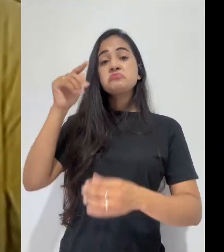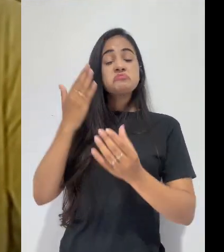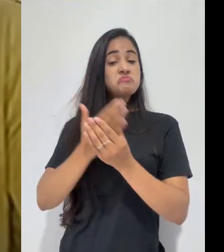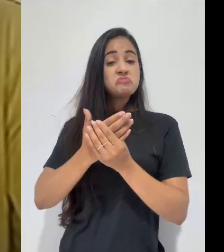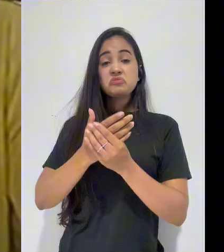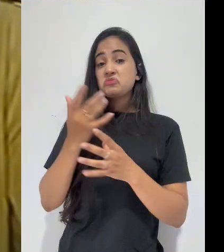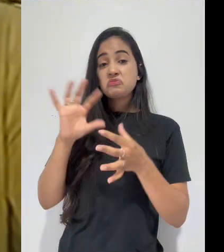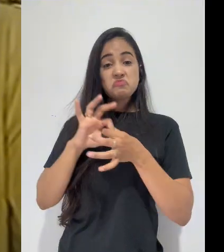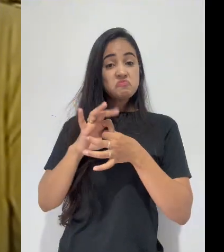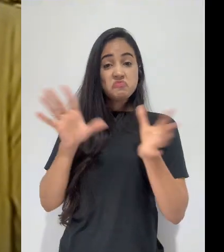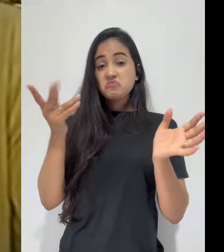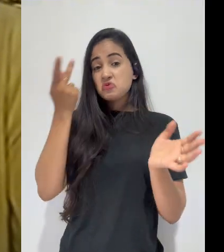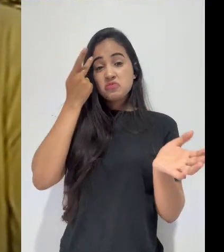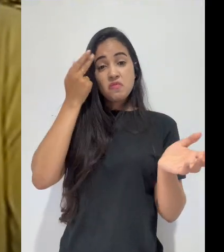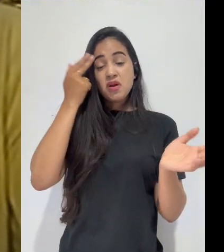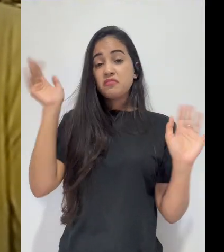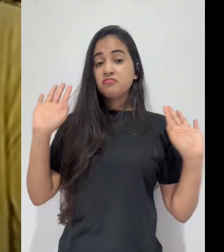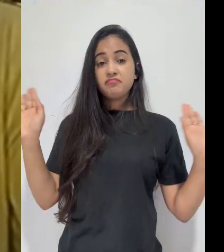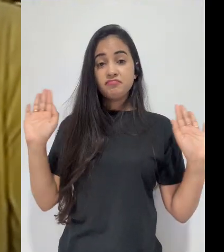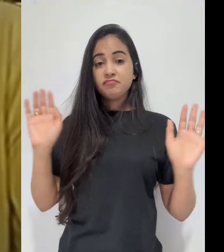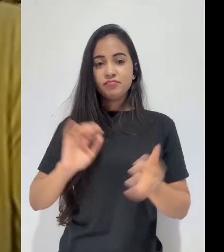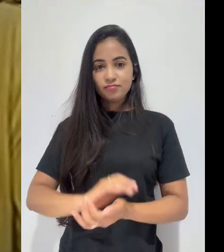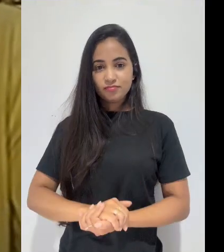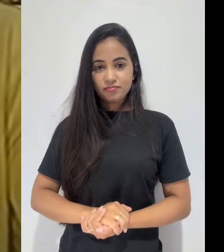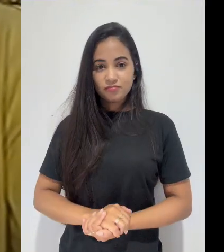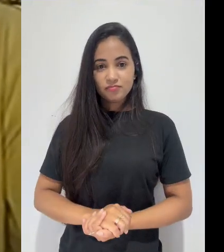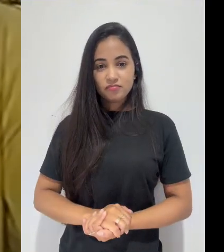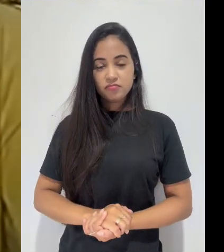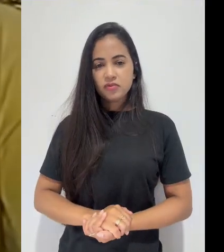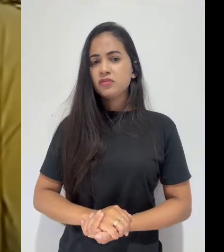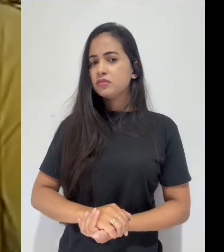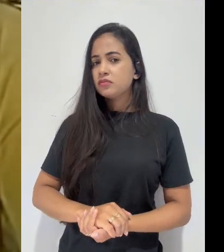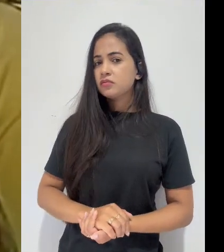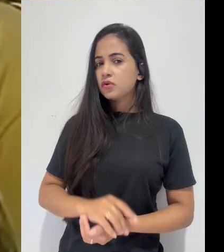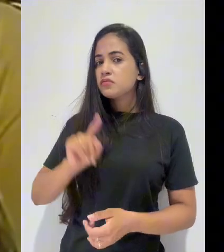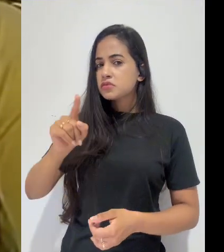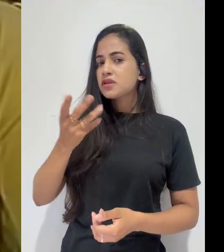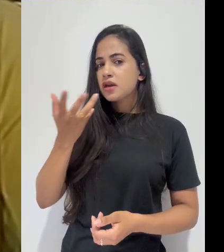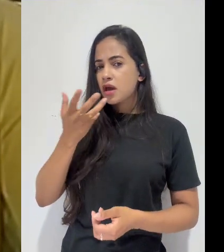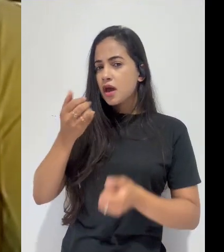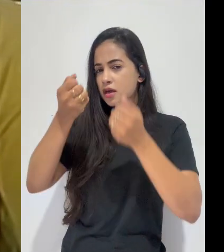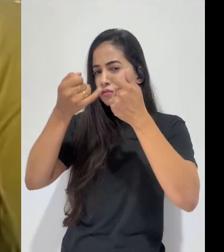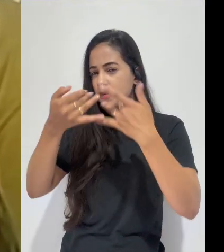causa, parou aí pra mim, morreu aí. Você não gostaria de falar